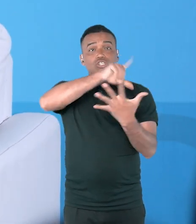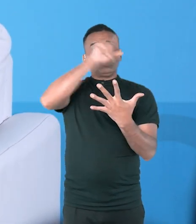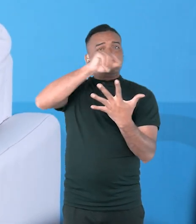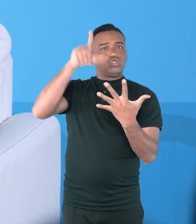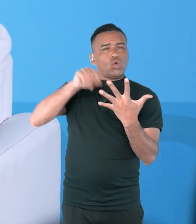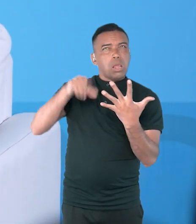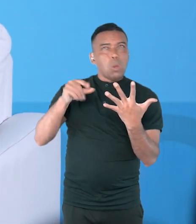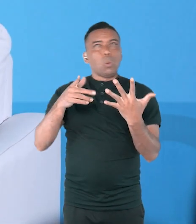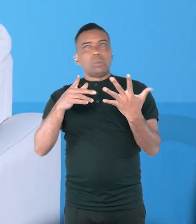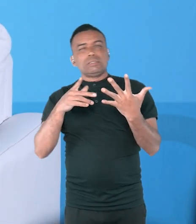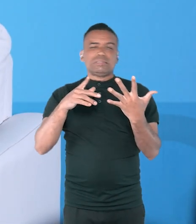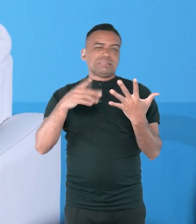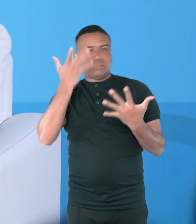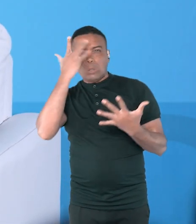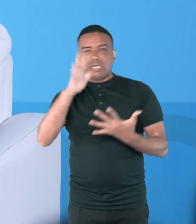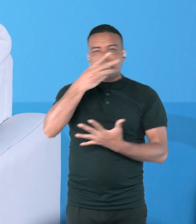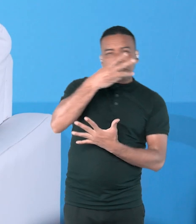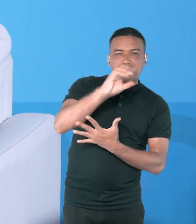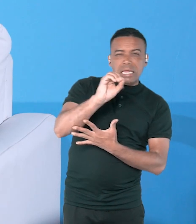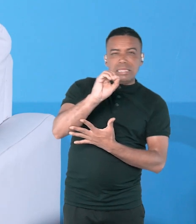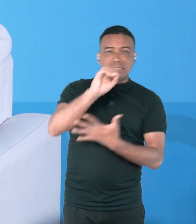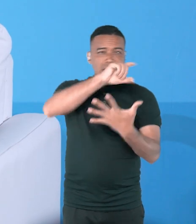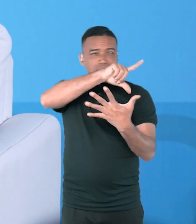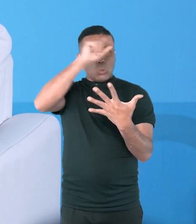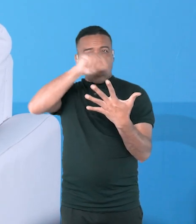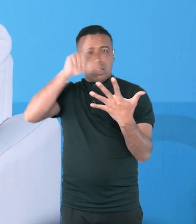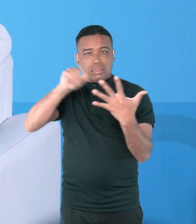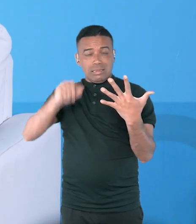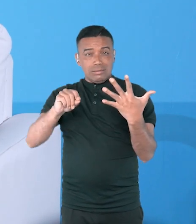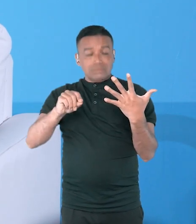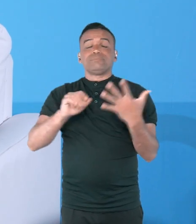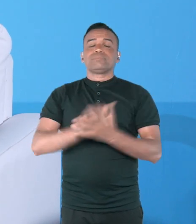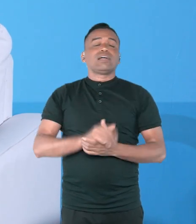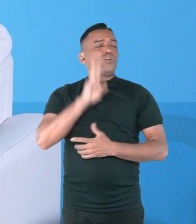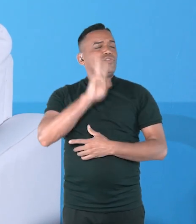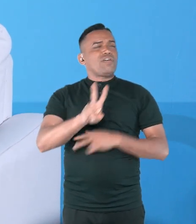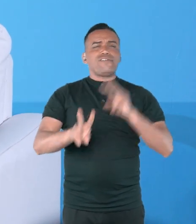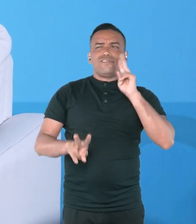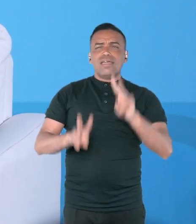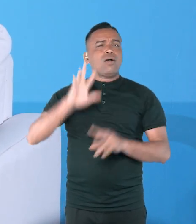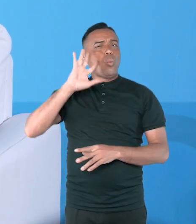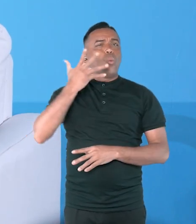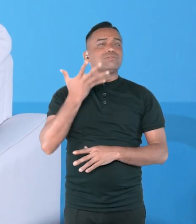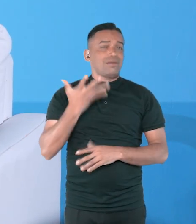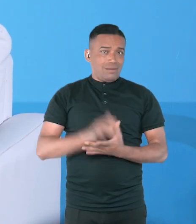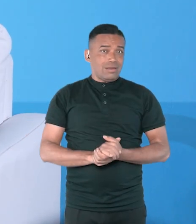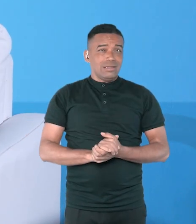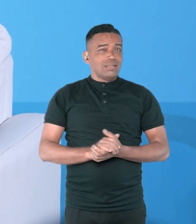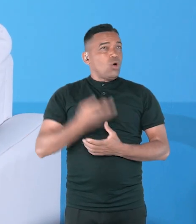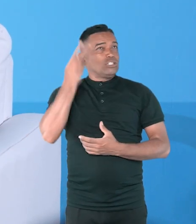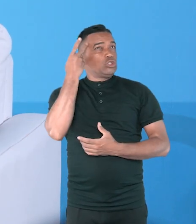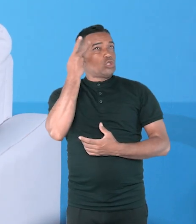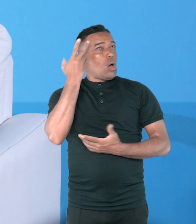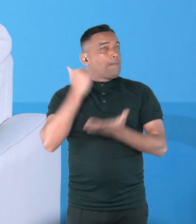gente selecionou, no início a gente tinha, sei lá, umas 30 selecionadas, a gente foi vendo uma coisa acontecer, que as